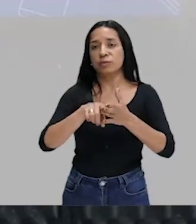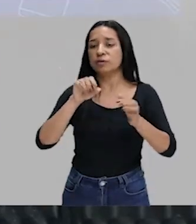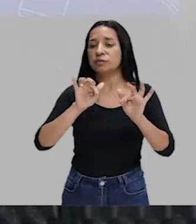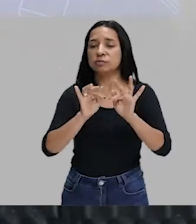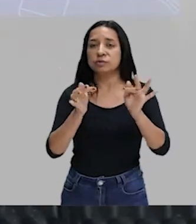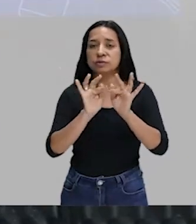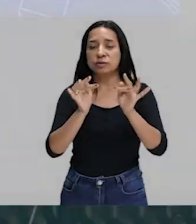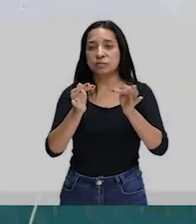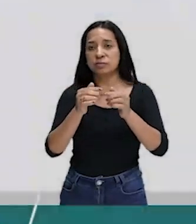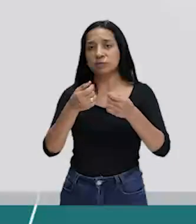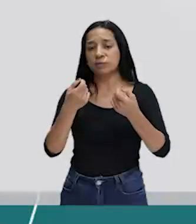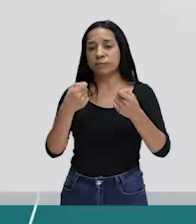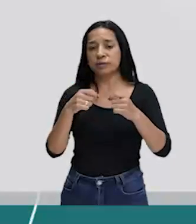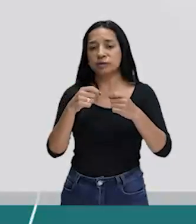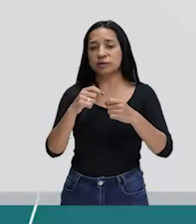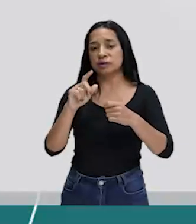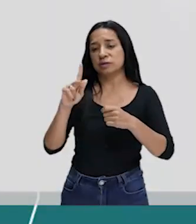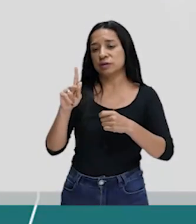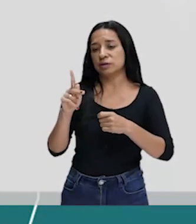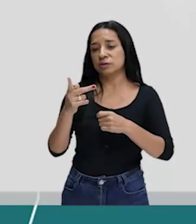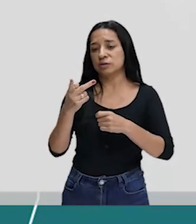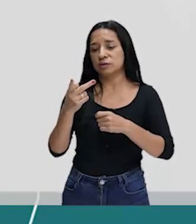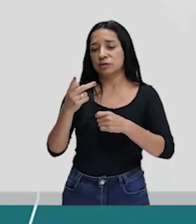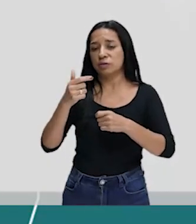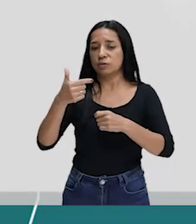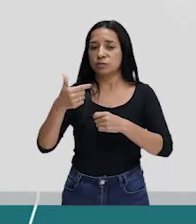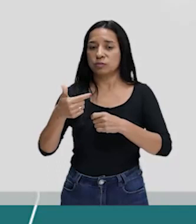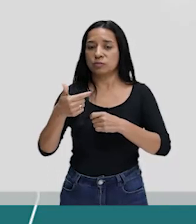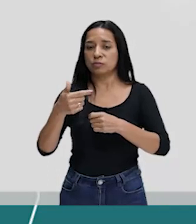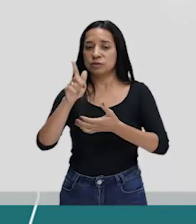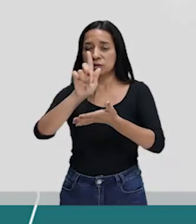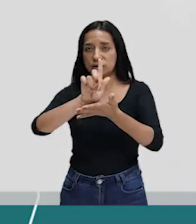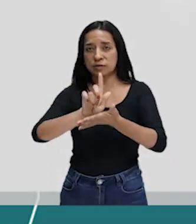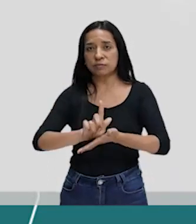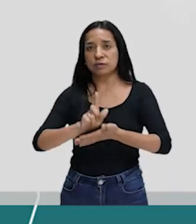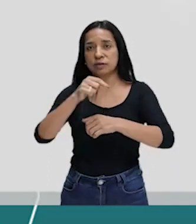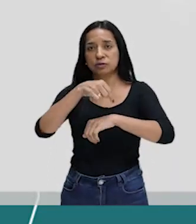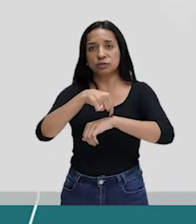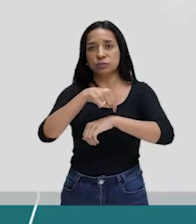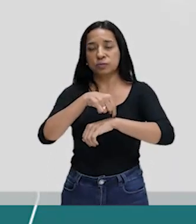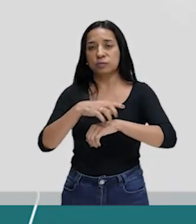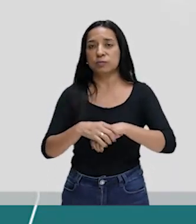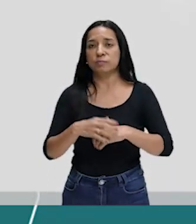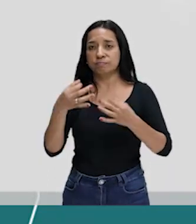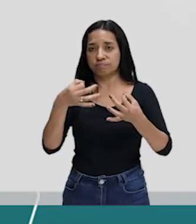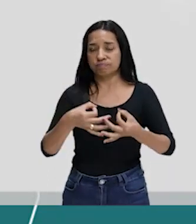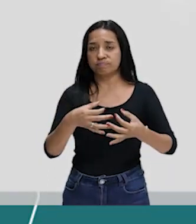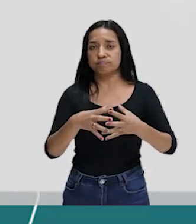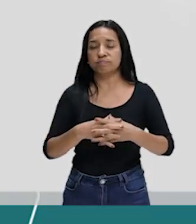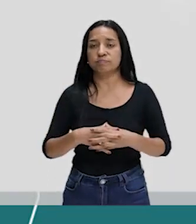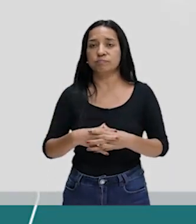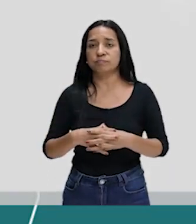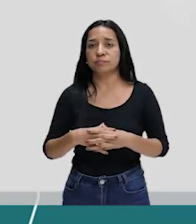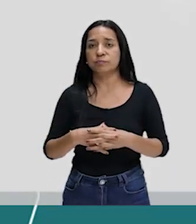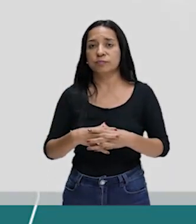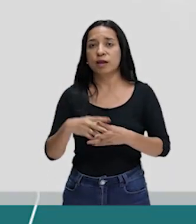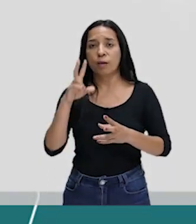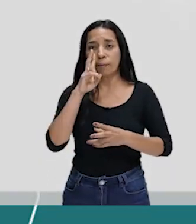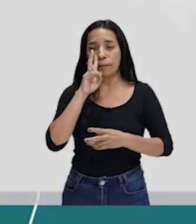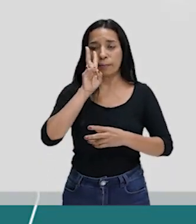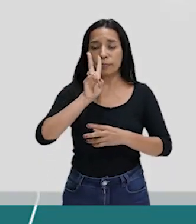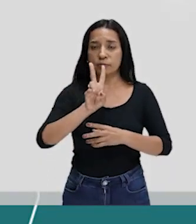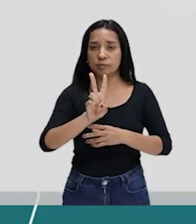simples. Precisa-se de hidrogênio, precisa-se de gravidade e de tempo, tá certo? Você deve